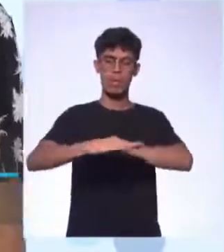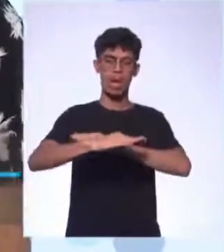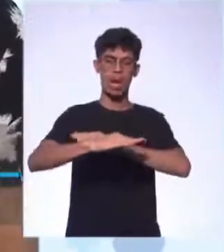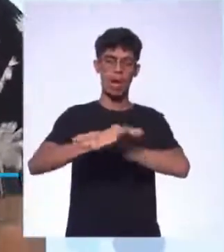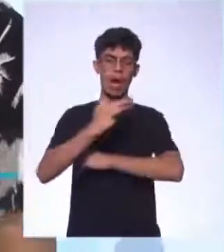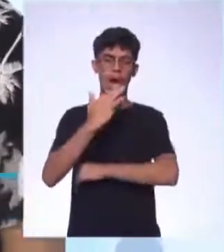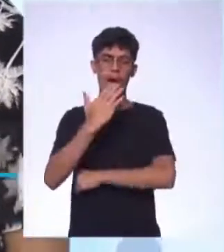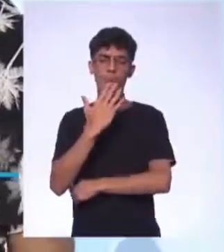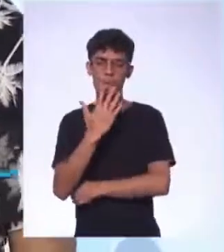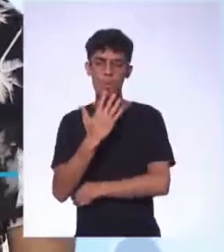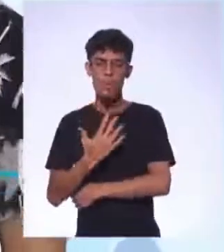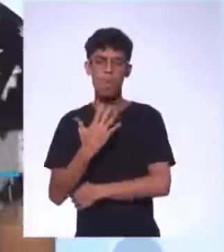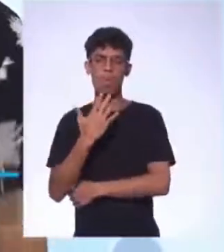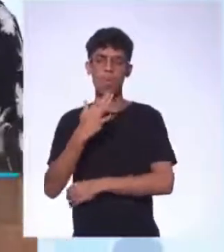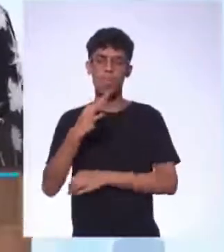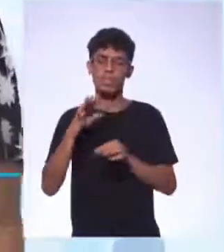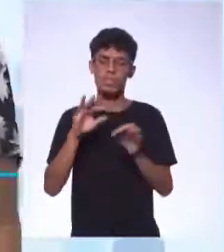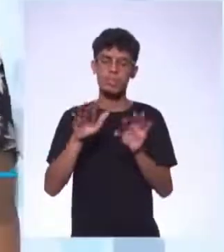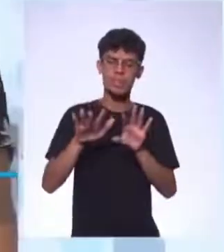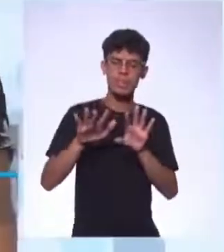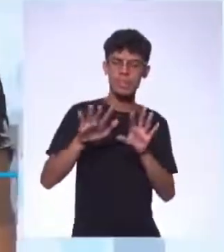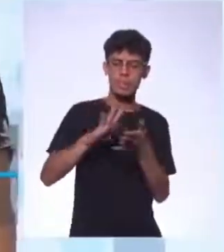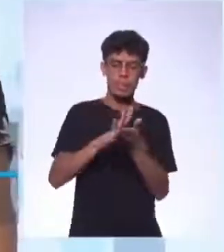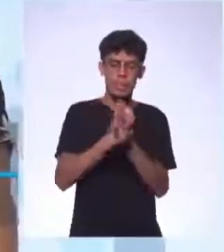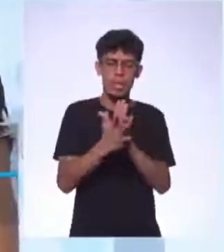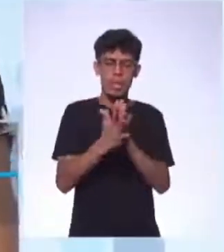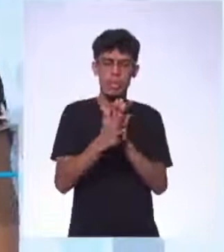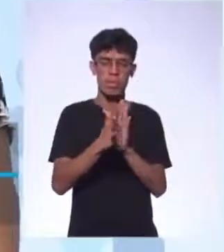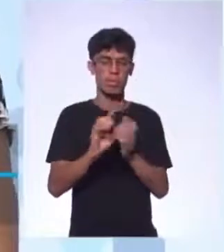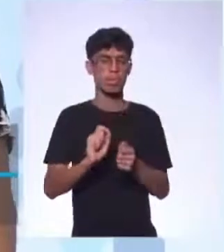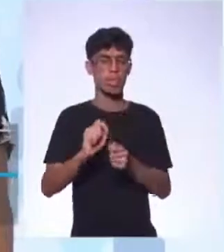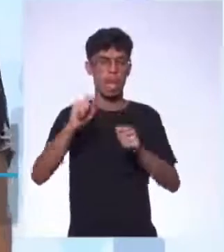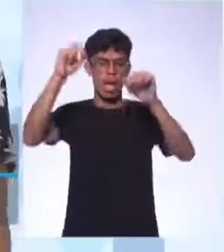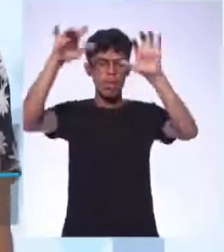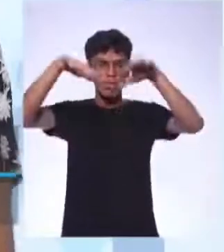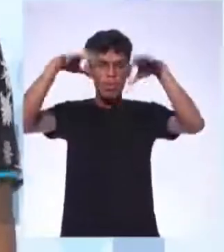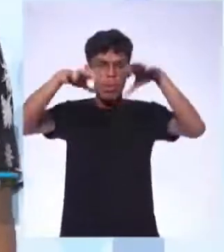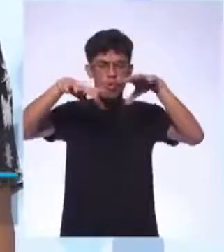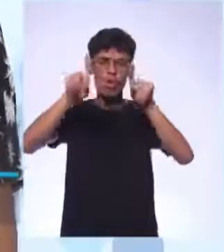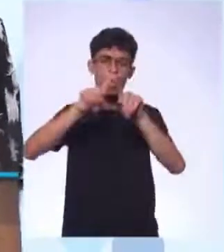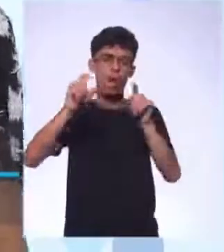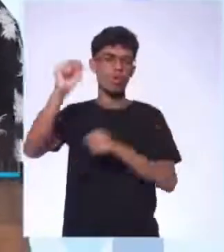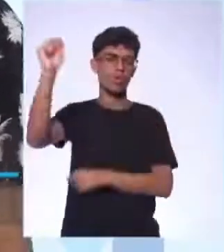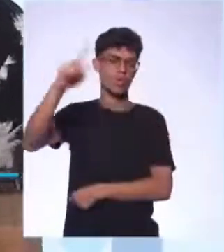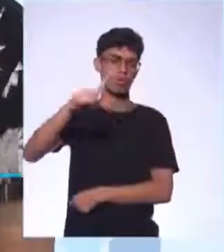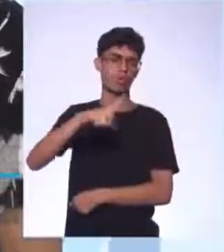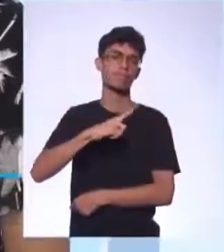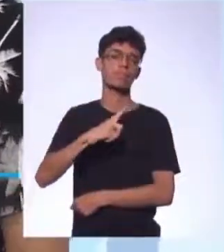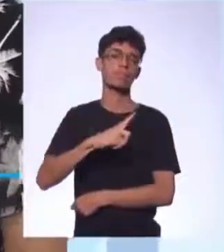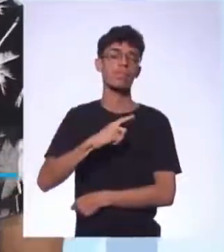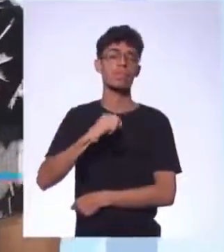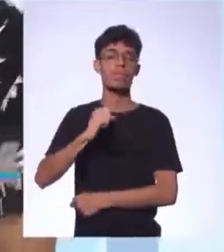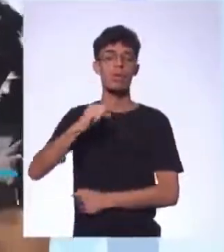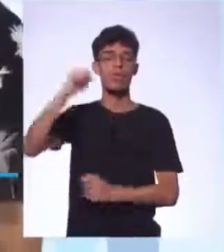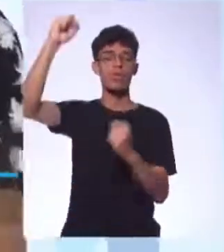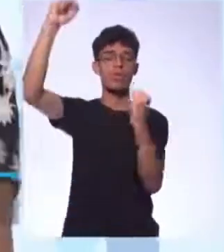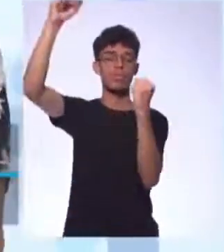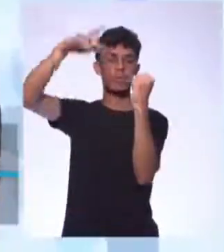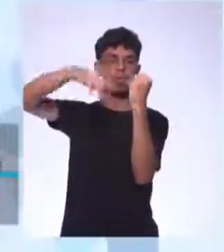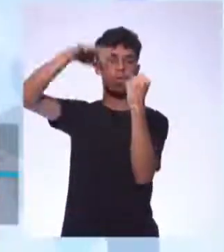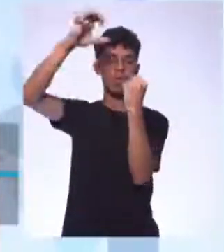deteriorando. Por quê? Não é só pela ação da chuva e ação do sol. Temos também a questão da chuva ácida, que ele